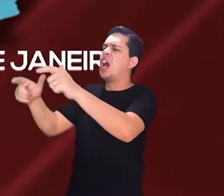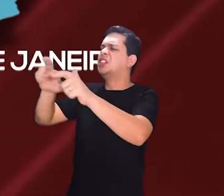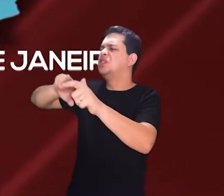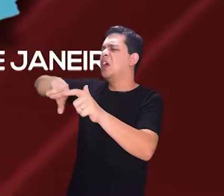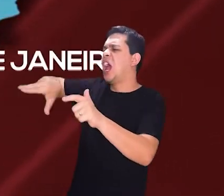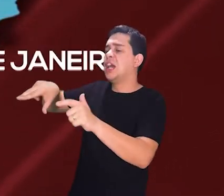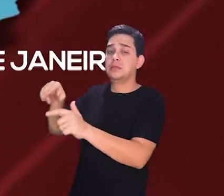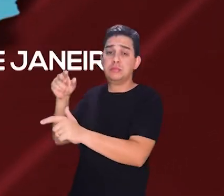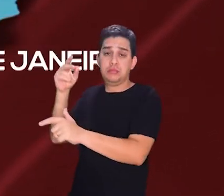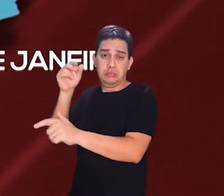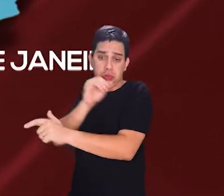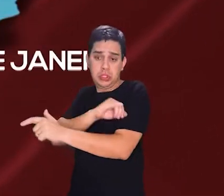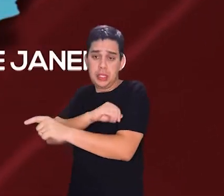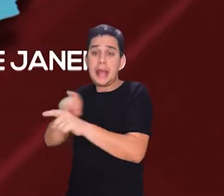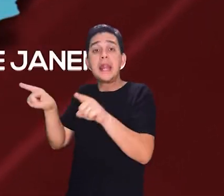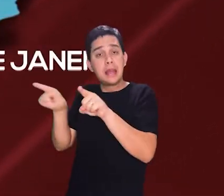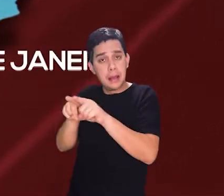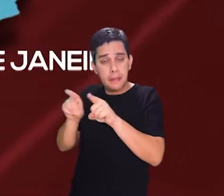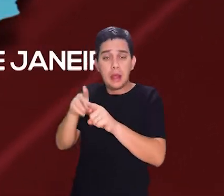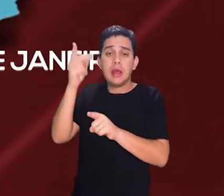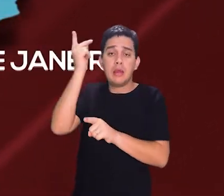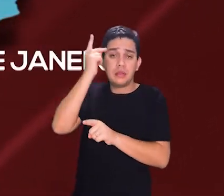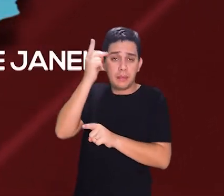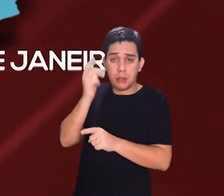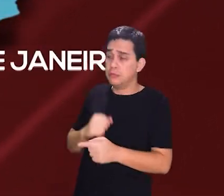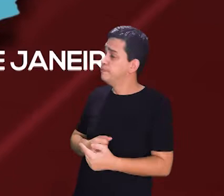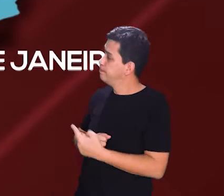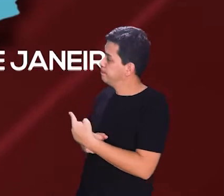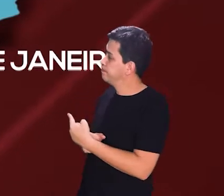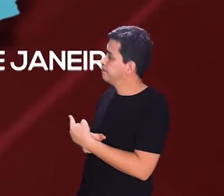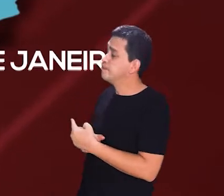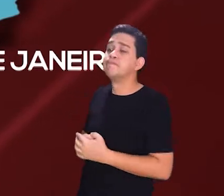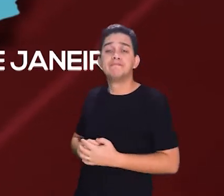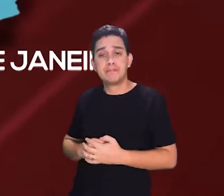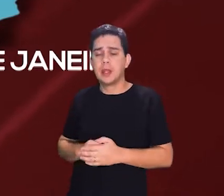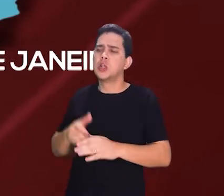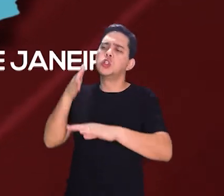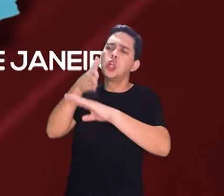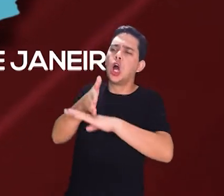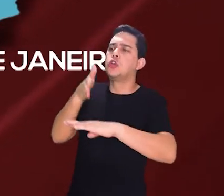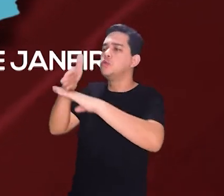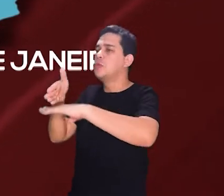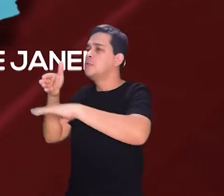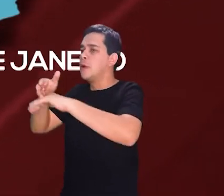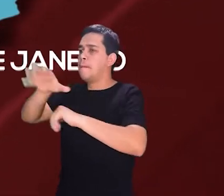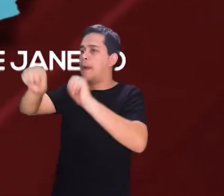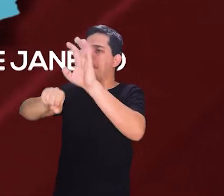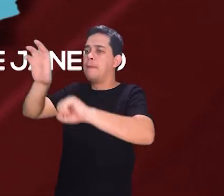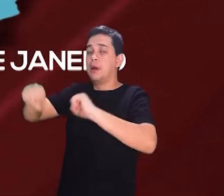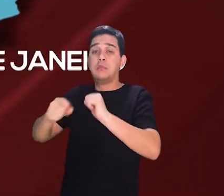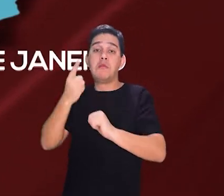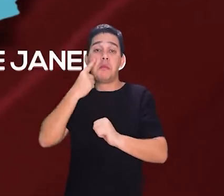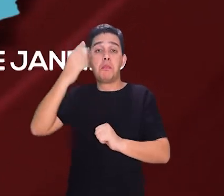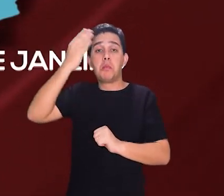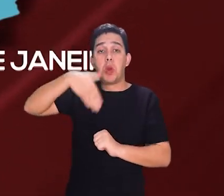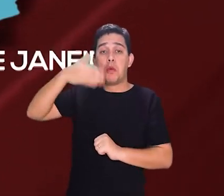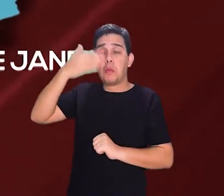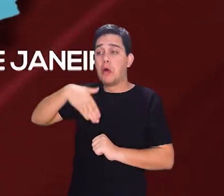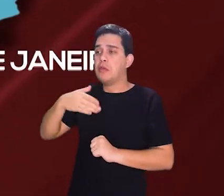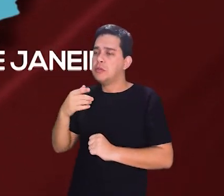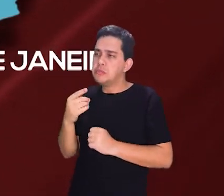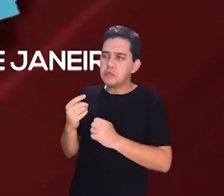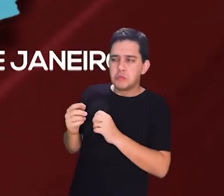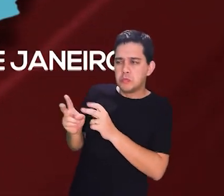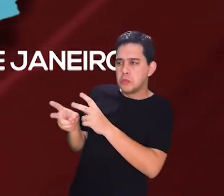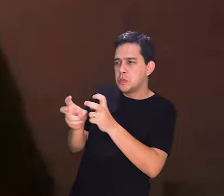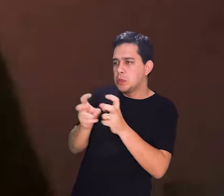do estado de São Paulo, para justamente colher mais elementos informativos sobre